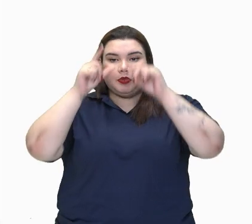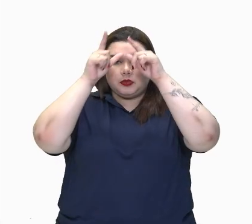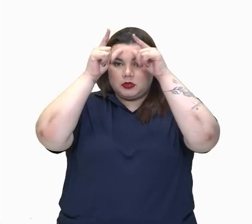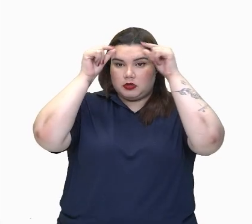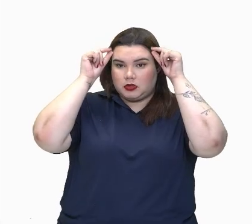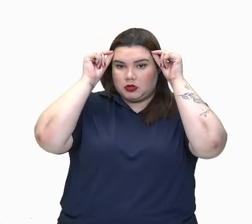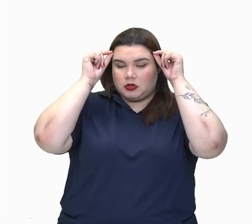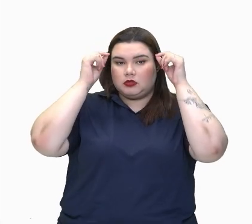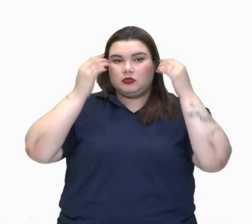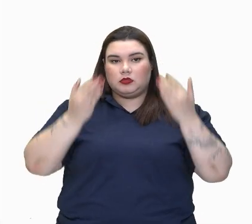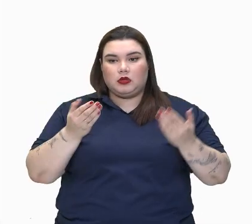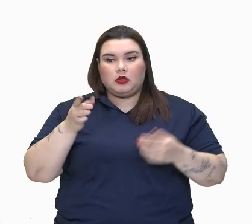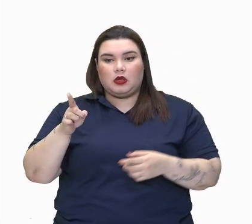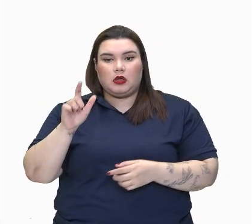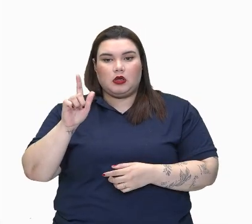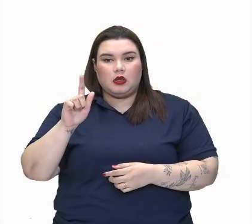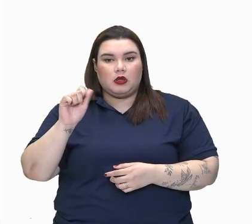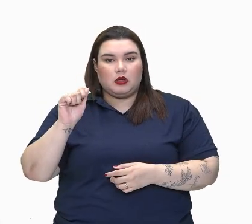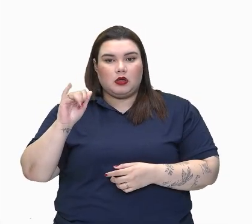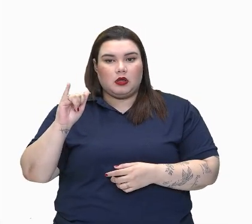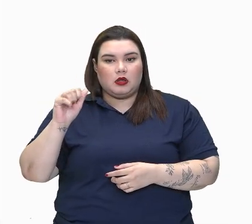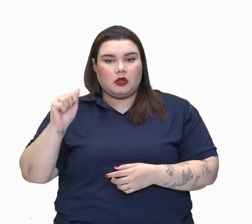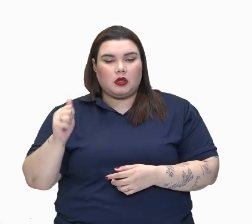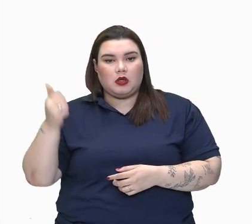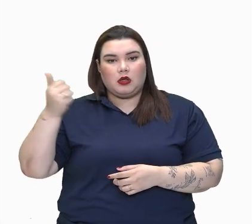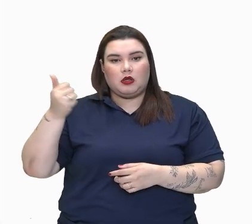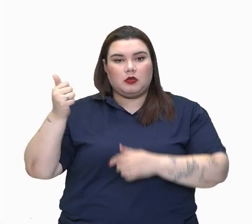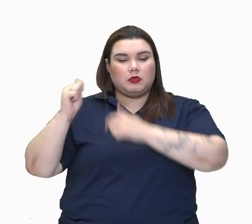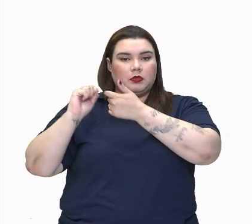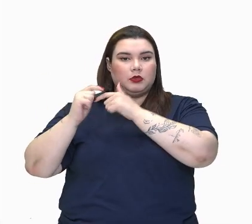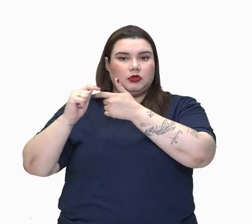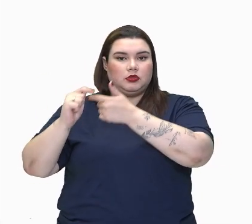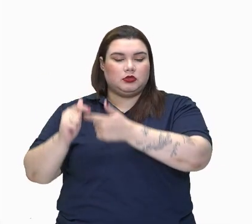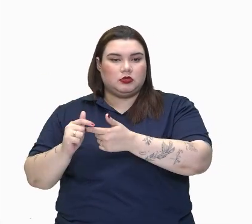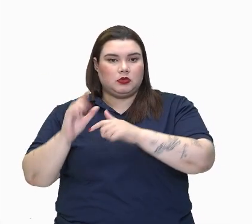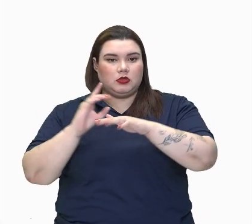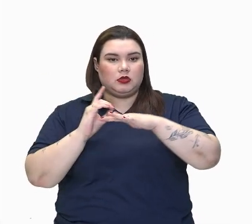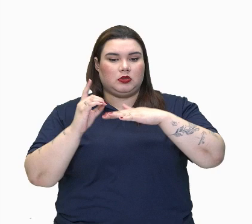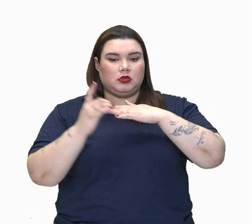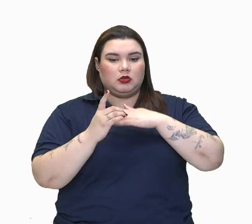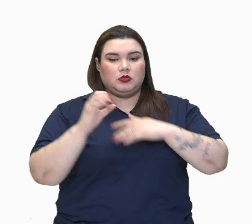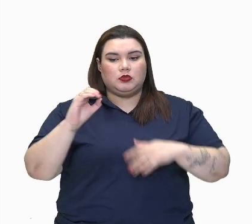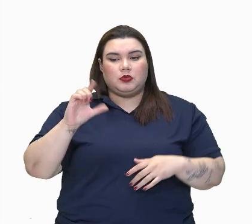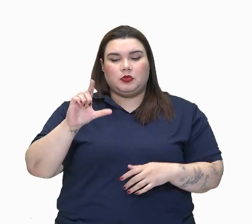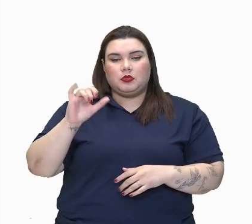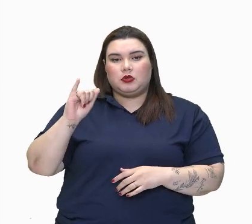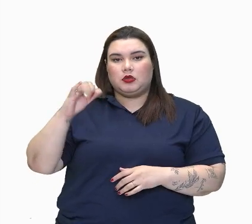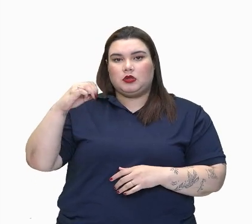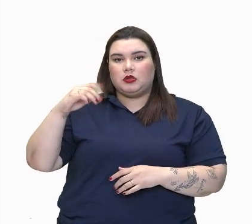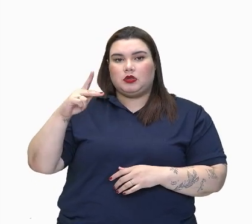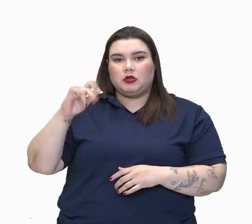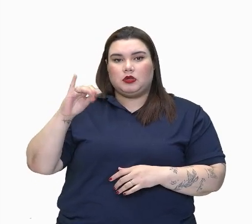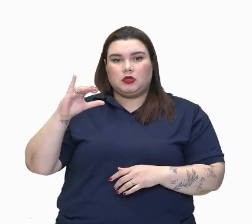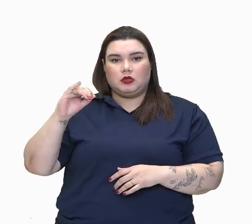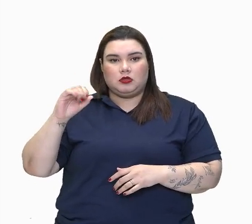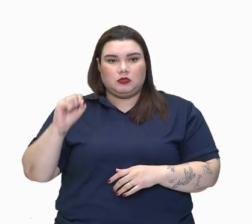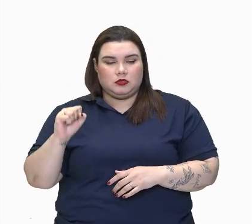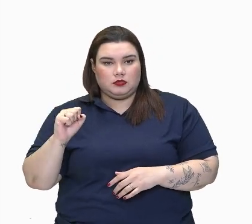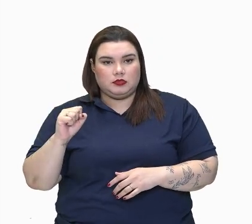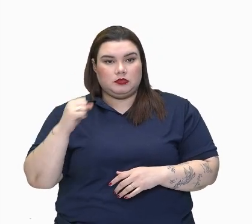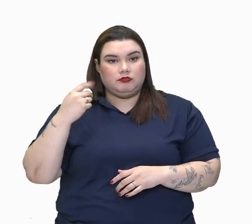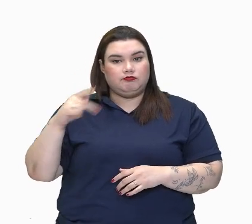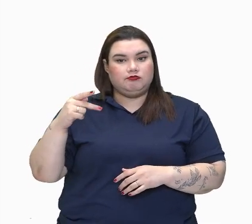uma titã, né? Era uma da primeira geração dos deuses olímpicos, chamados de titãs. Ela é a mãe terra, é dela